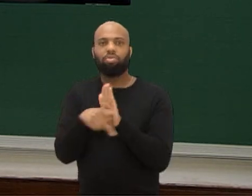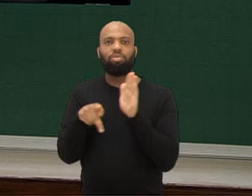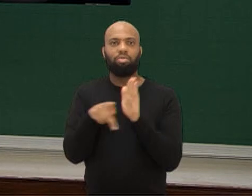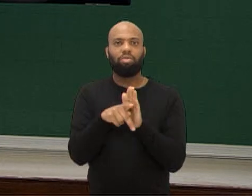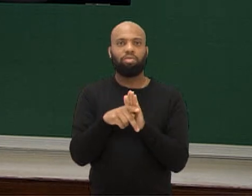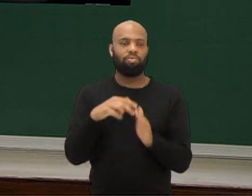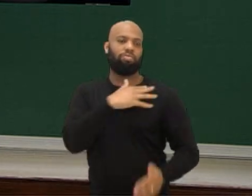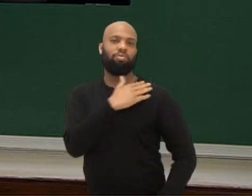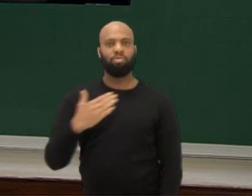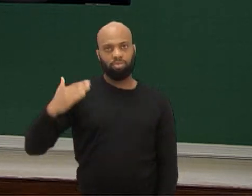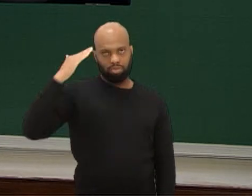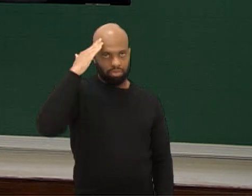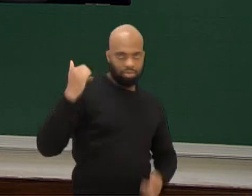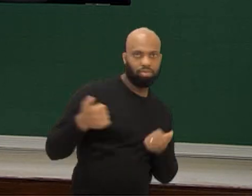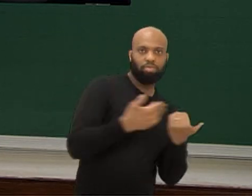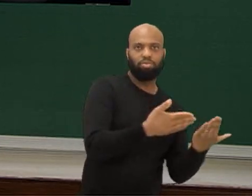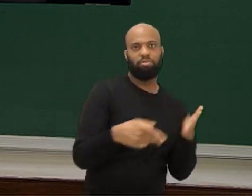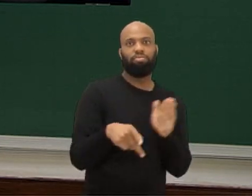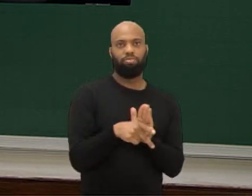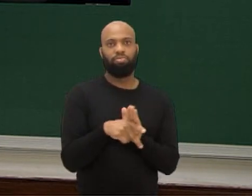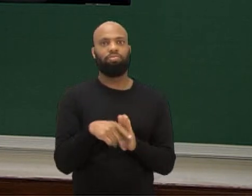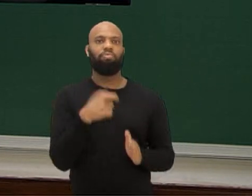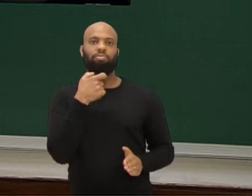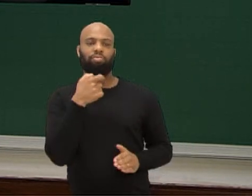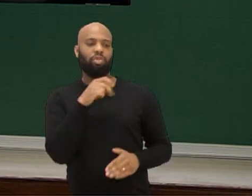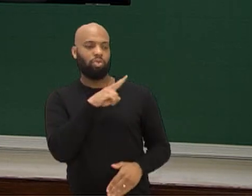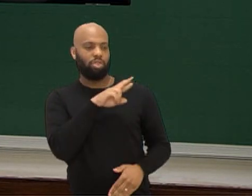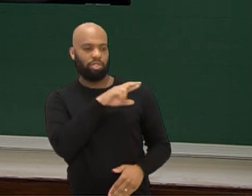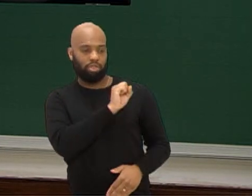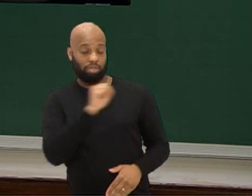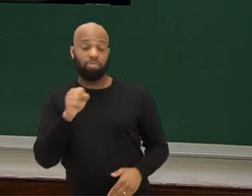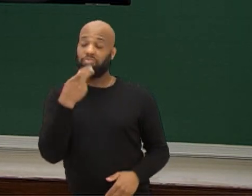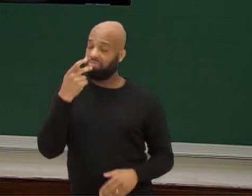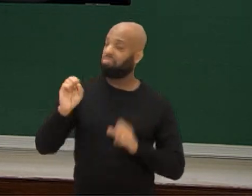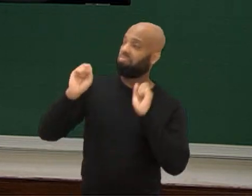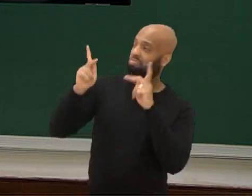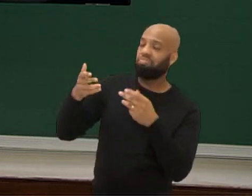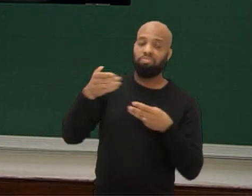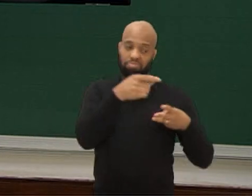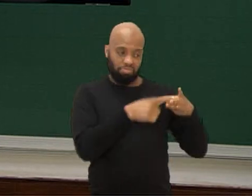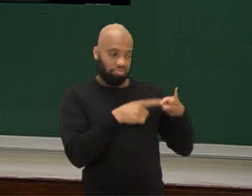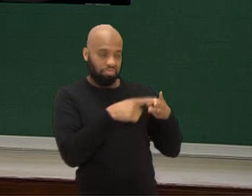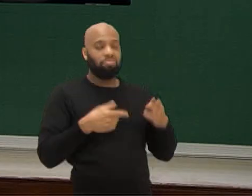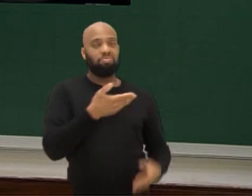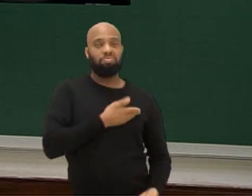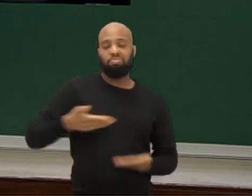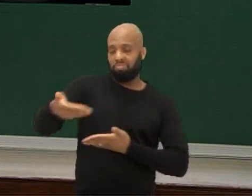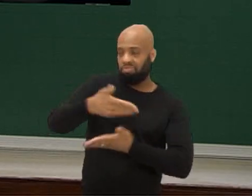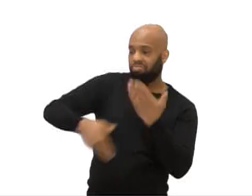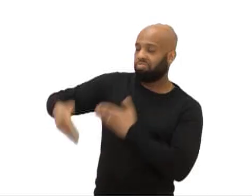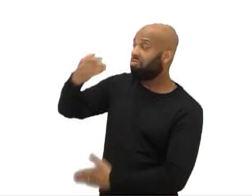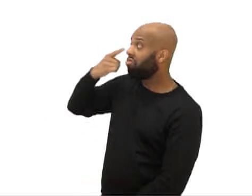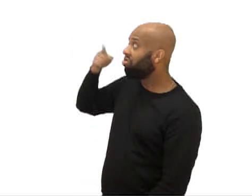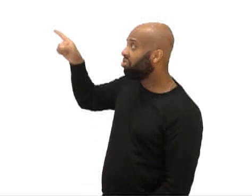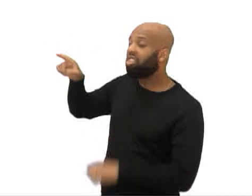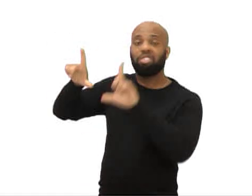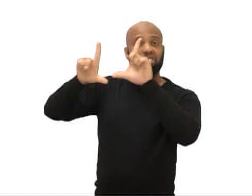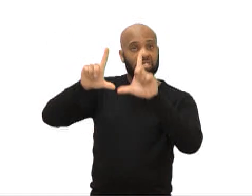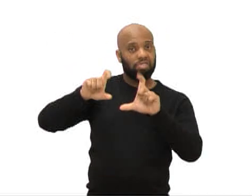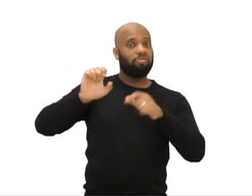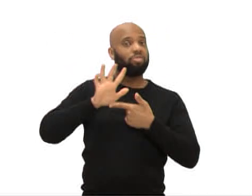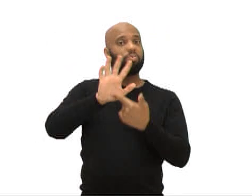Soviética. Então, esse território é de vocês. E eles estavam lá, super amiguinhos. Como a gente pode ver aqui em uma